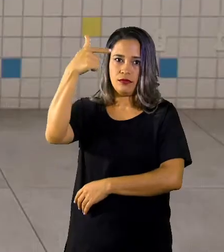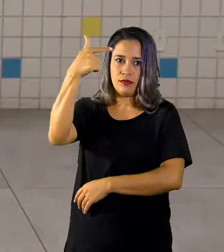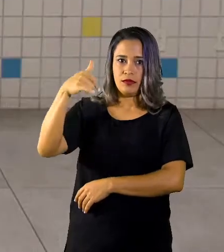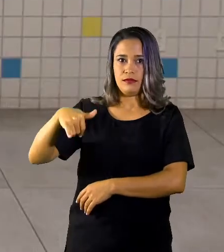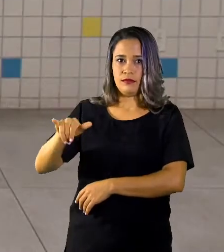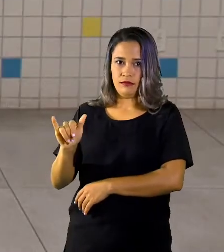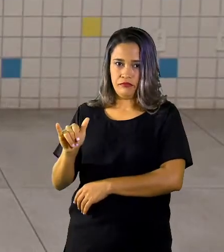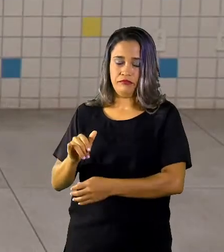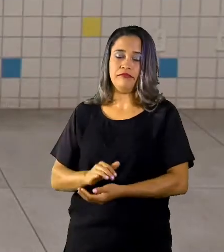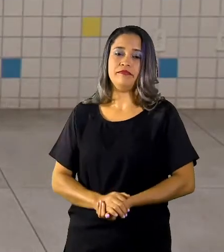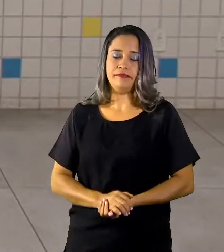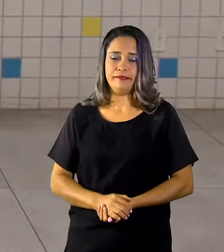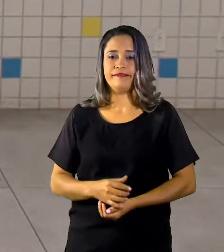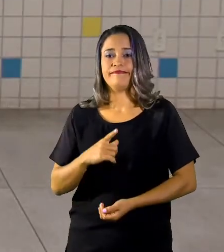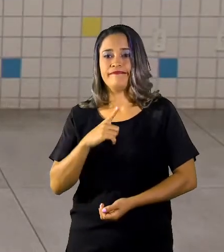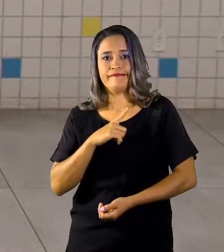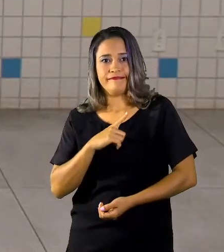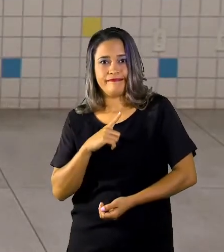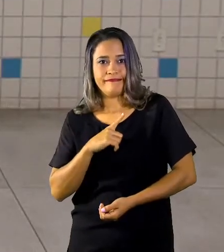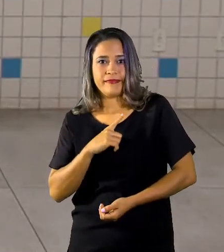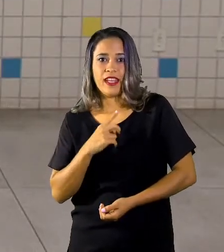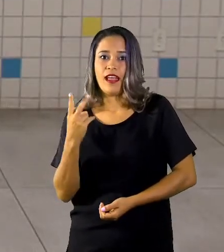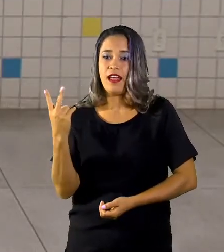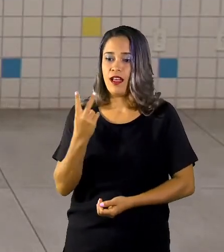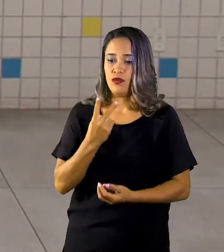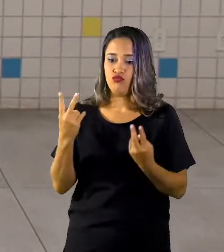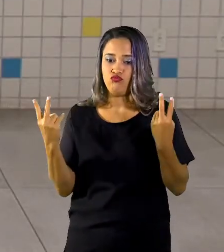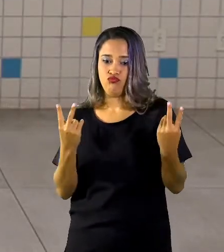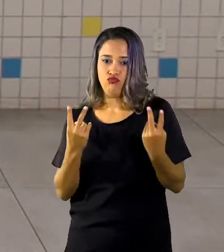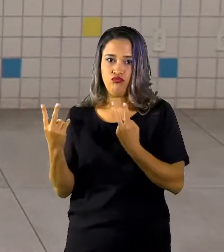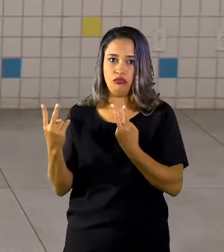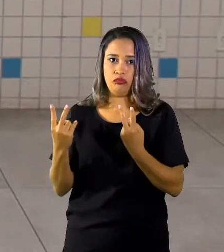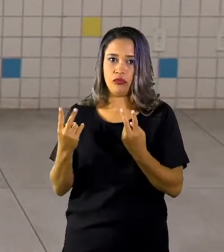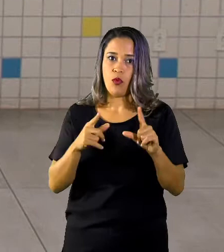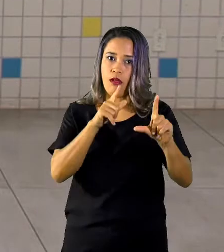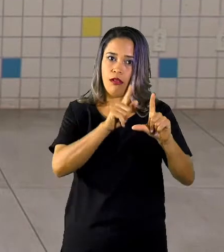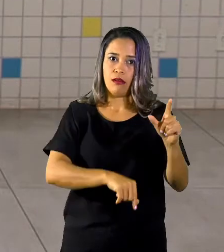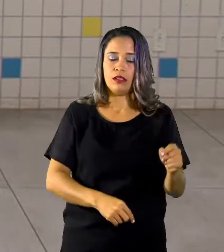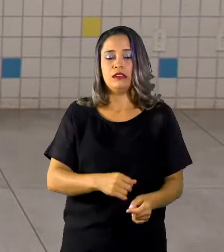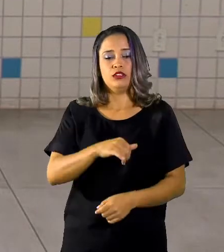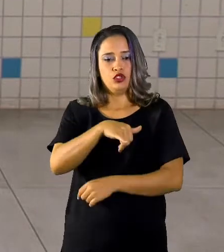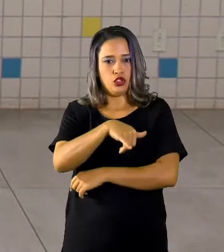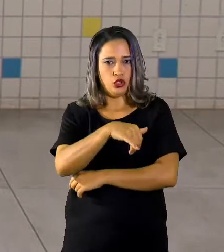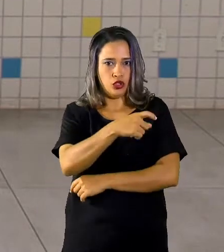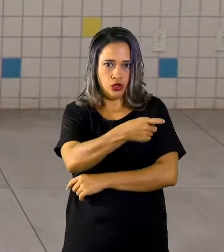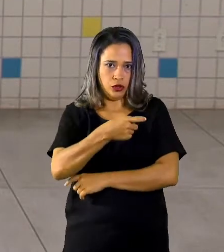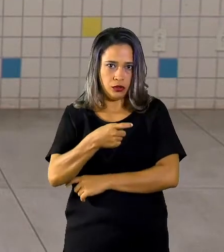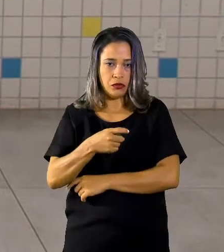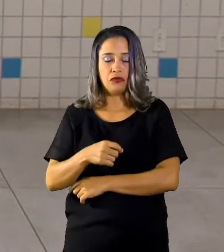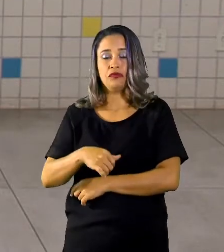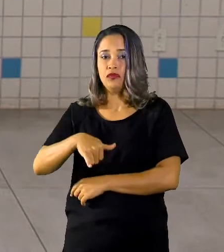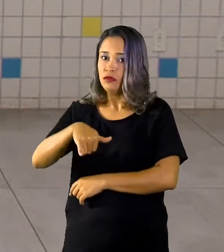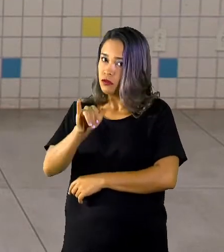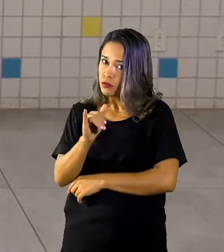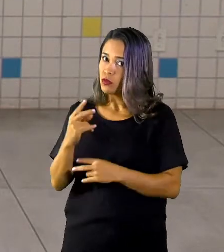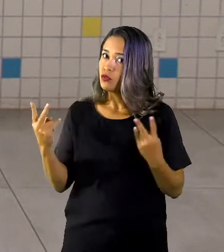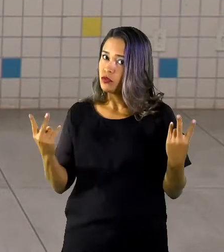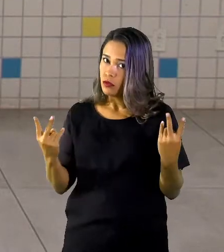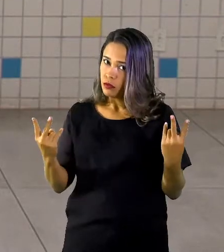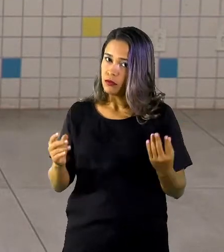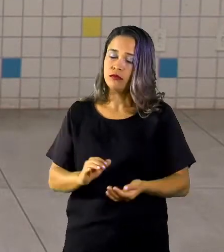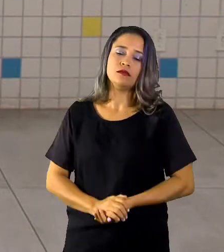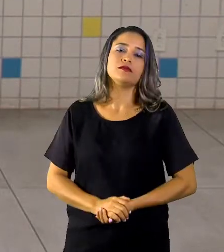seja, nós temos as mesmas variáveis, x e y. Uma outra coisa que nós